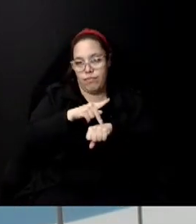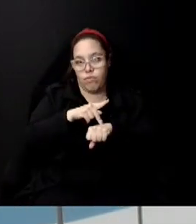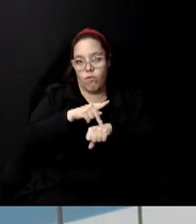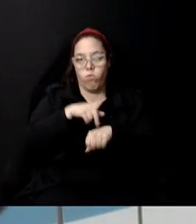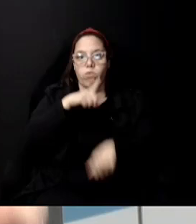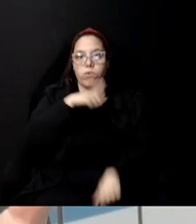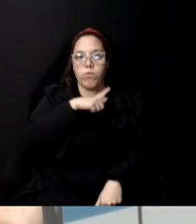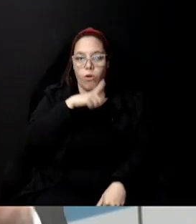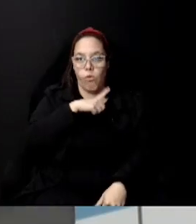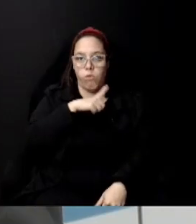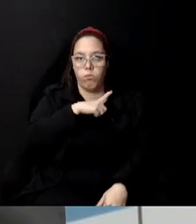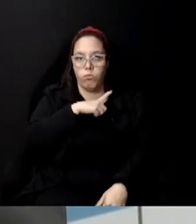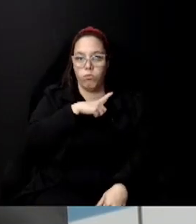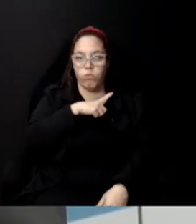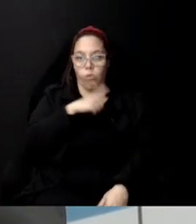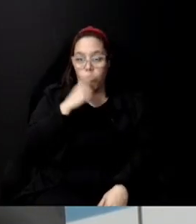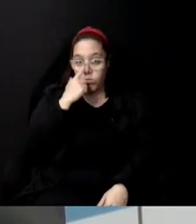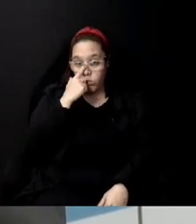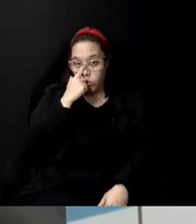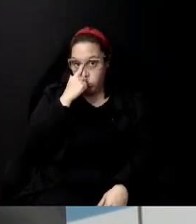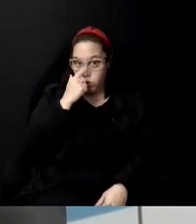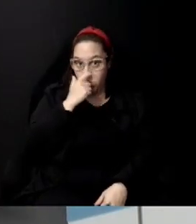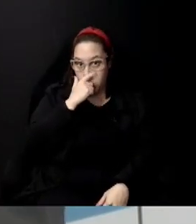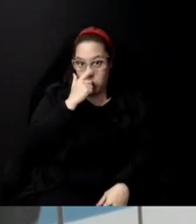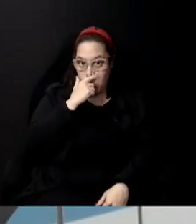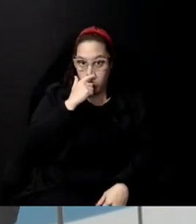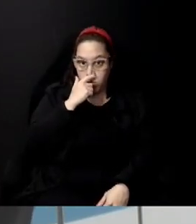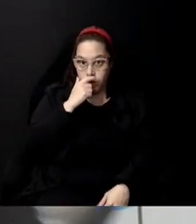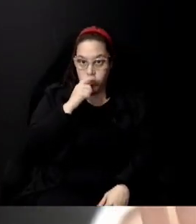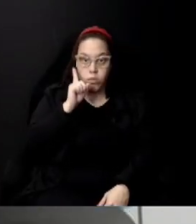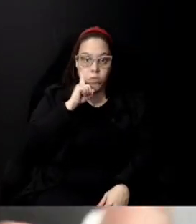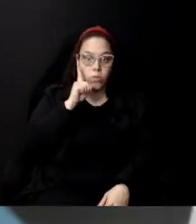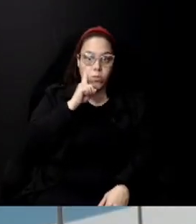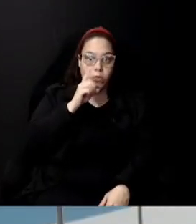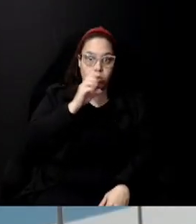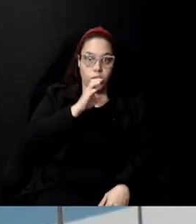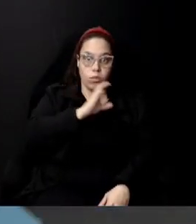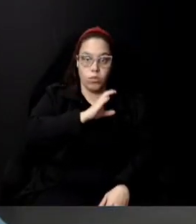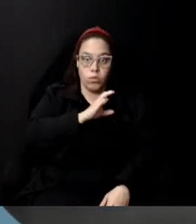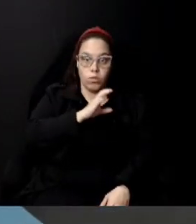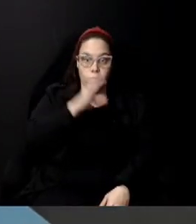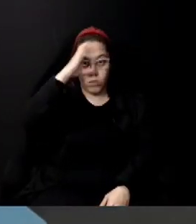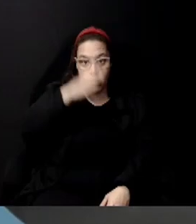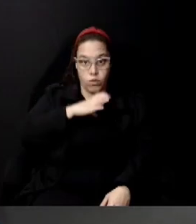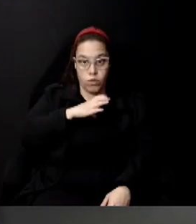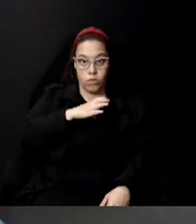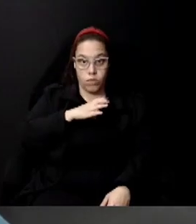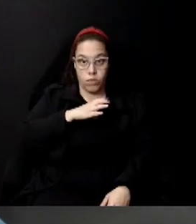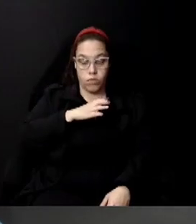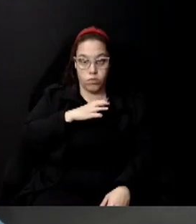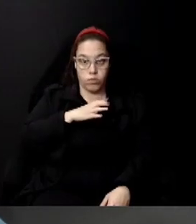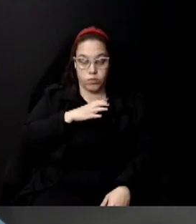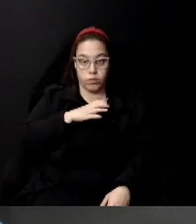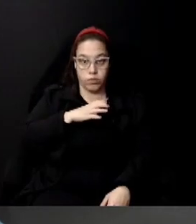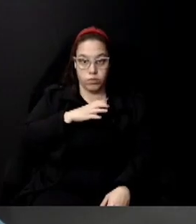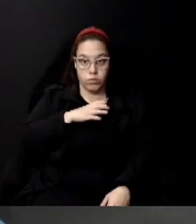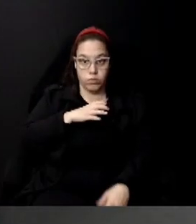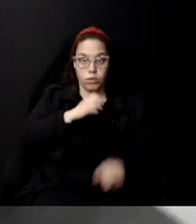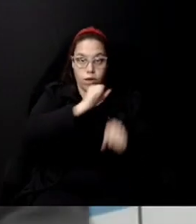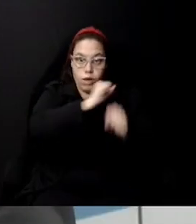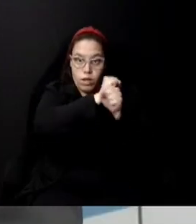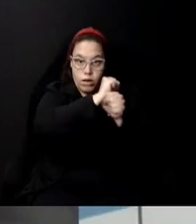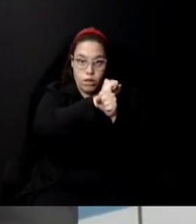um cidadão norte-americano que estava nesse grupo, que foi colocado e está preso lá em El